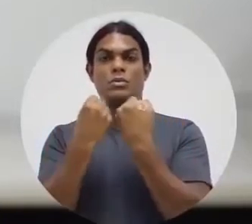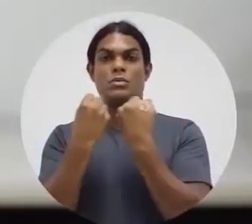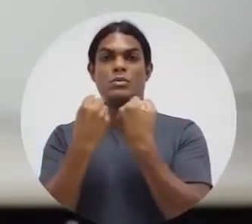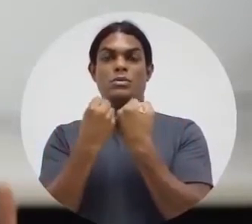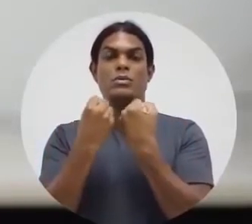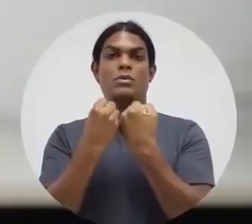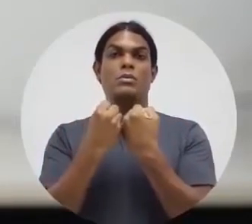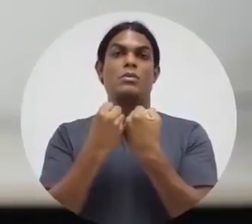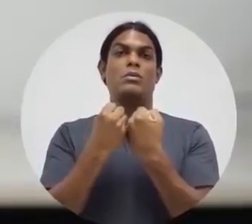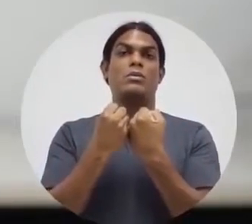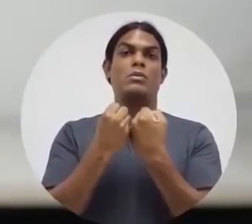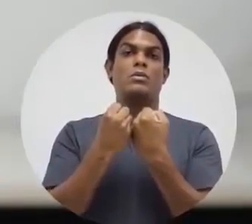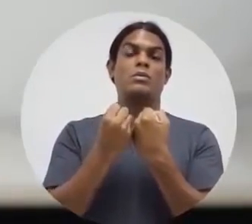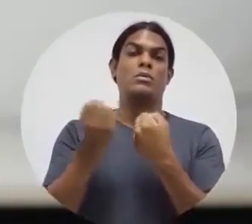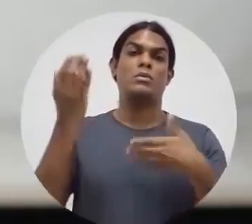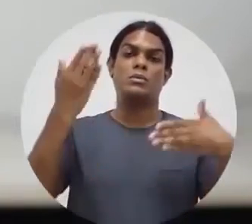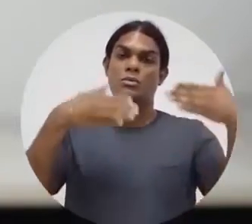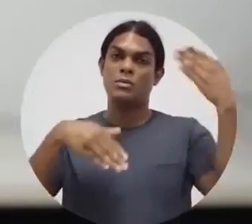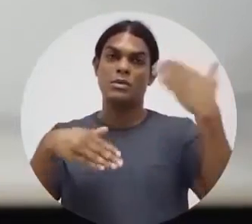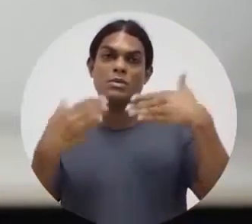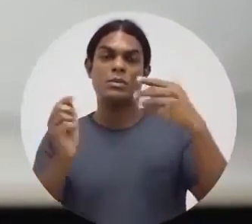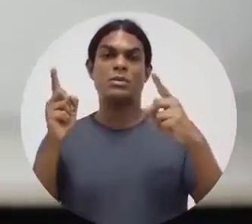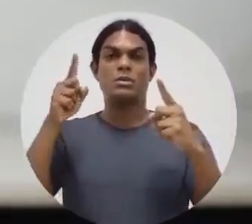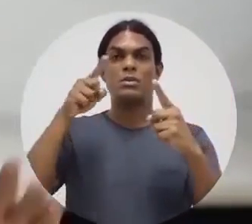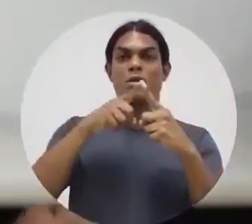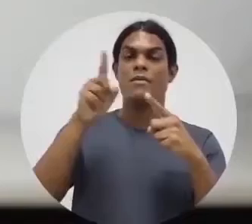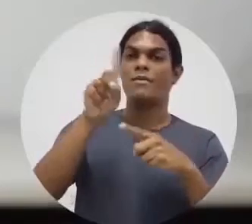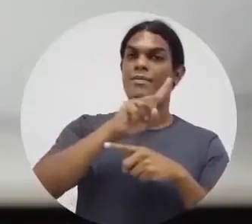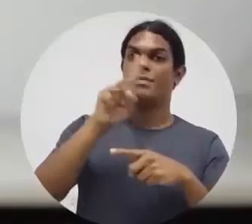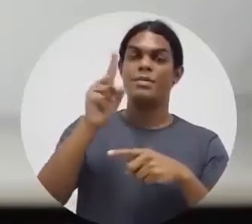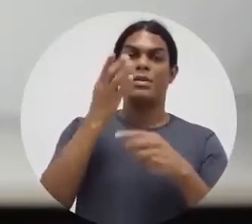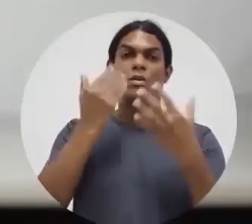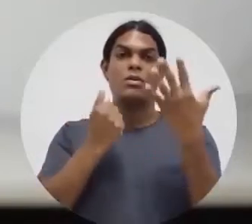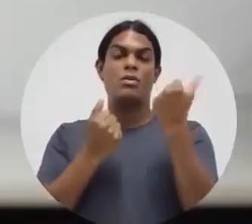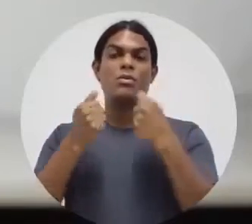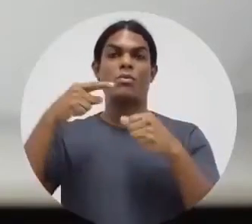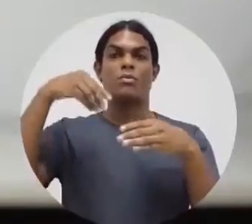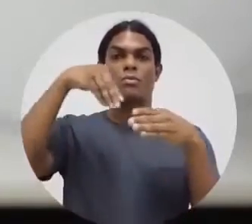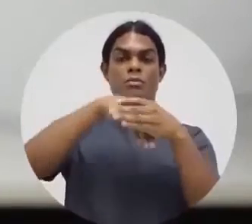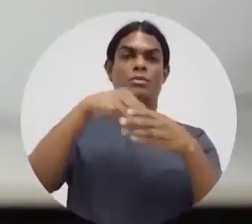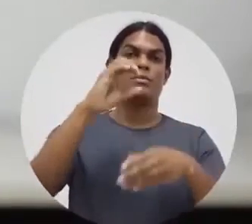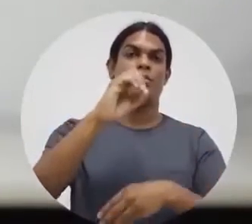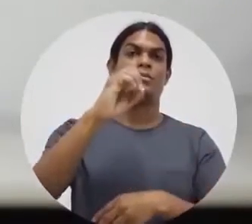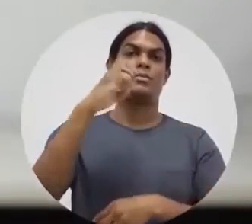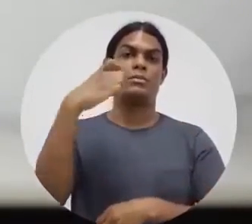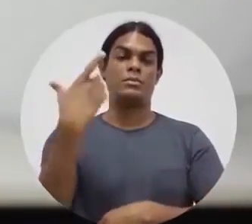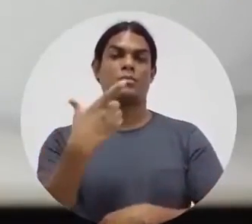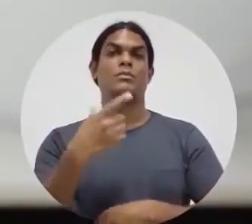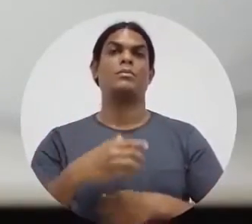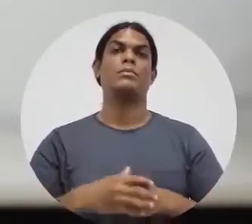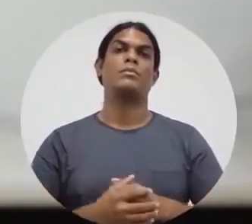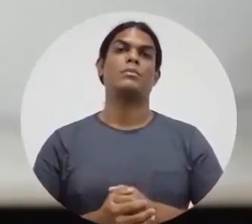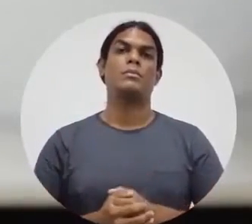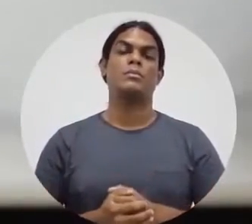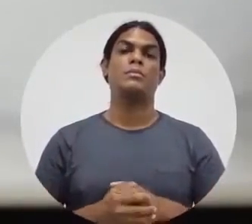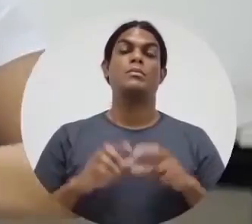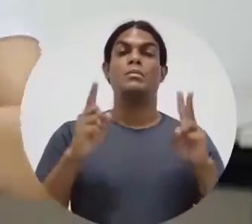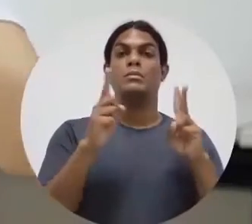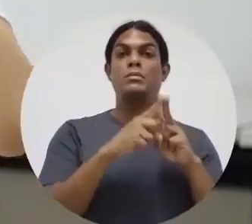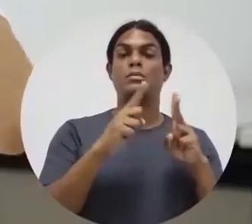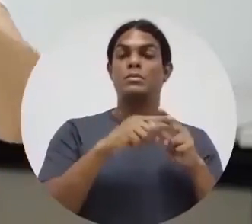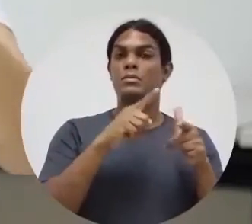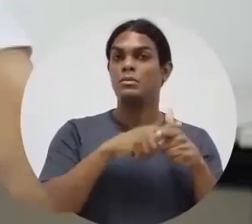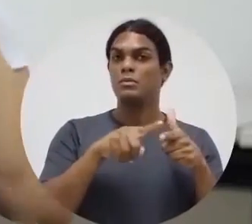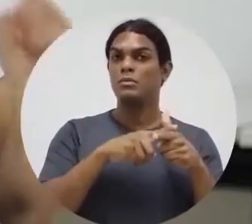lugares distantes, não fica em Olinda. Sendo que, além desse problema, eu tive um segundo condicionante que foi muito